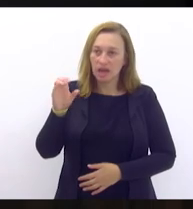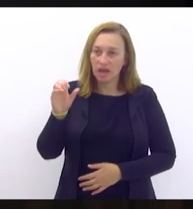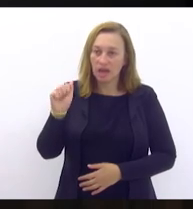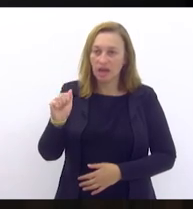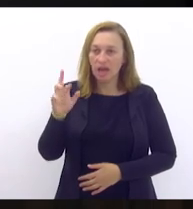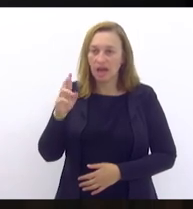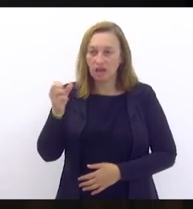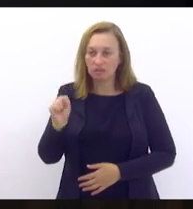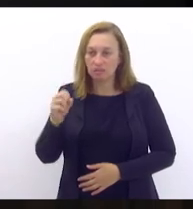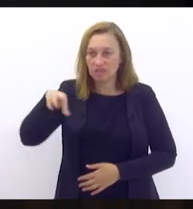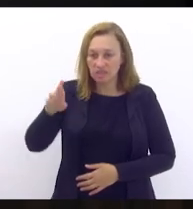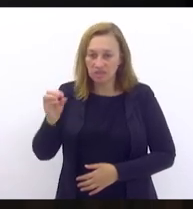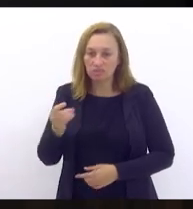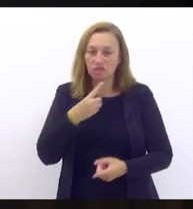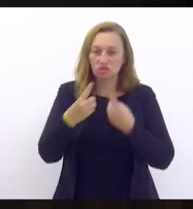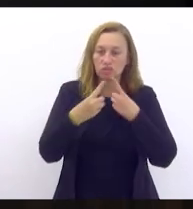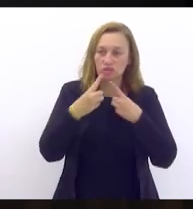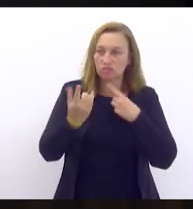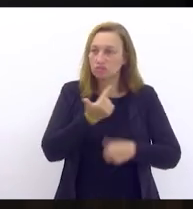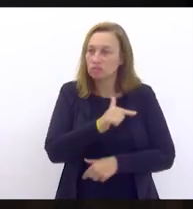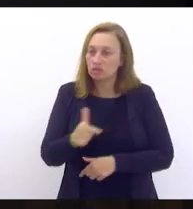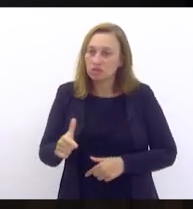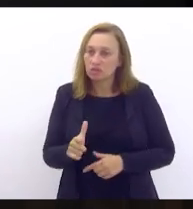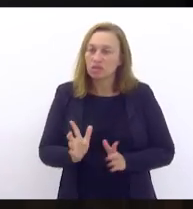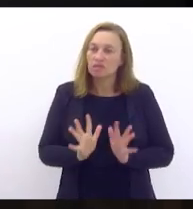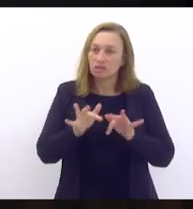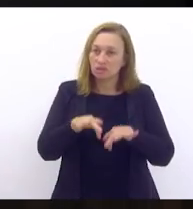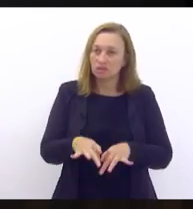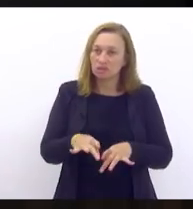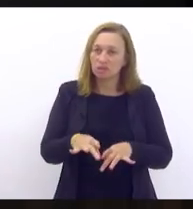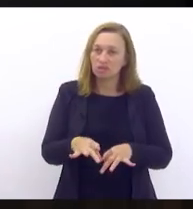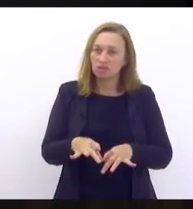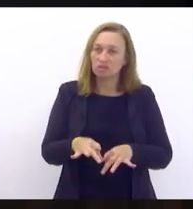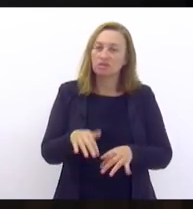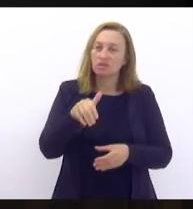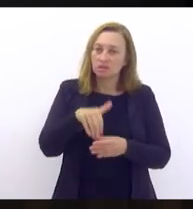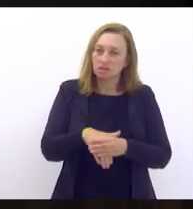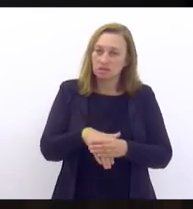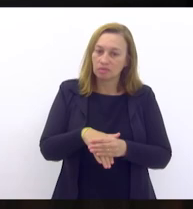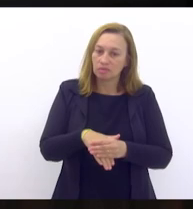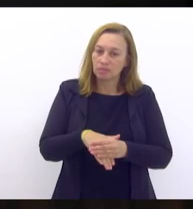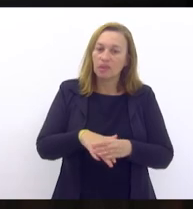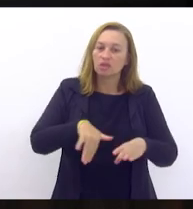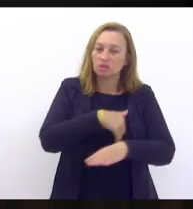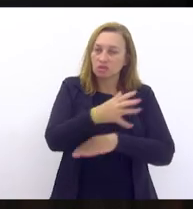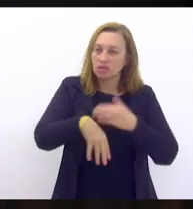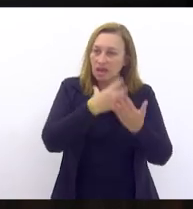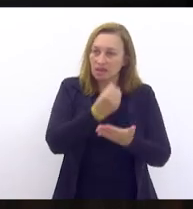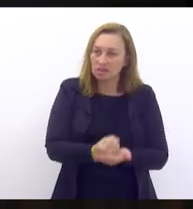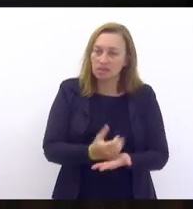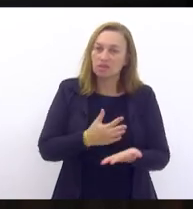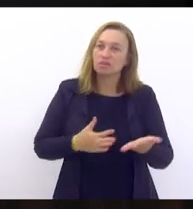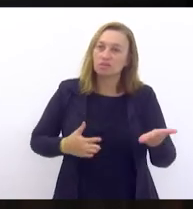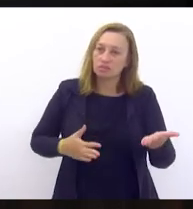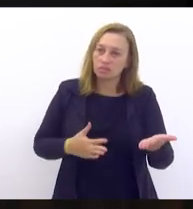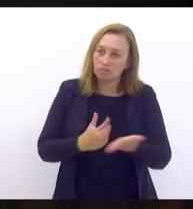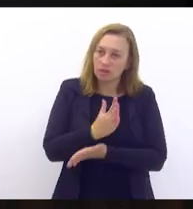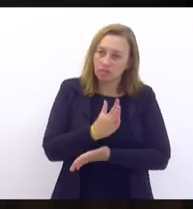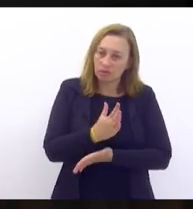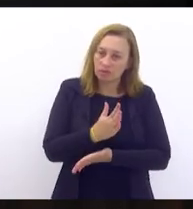Macedo. Em discussão. Não havendo quem queira discutir, encerrada a discussão. Em votação. Senhores que aprovam, permaneçam como